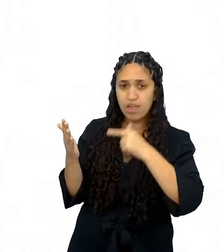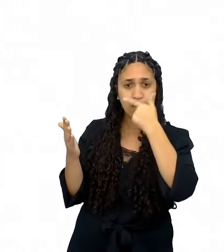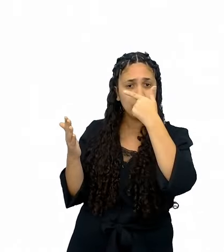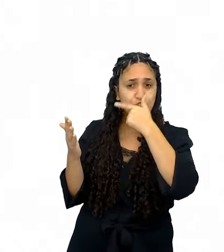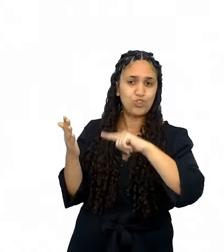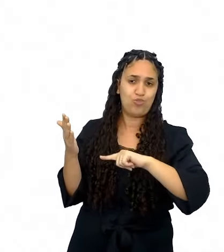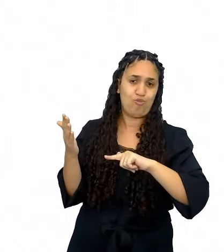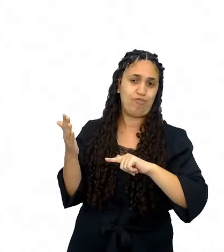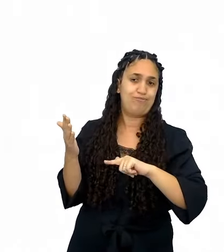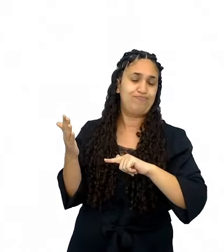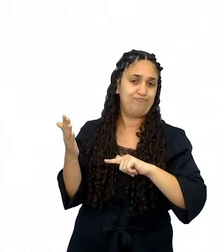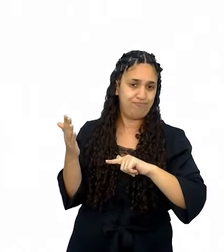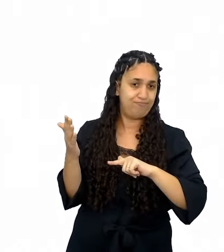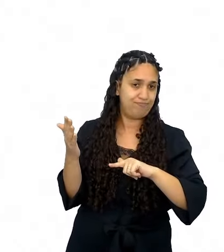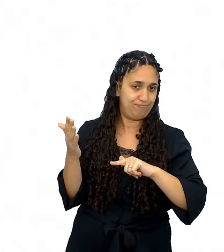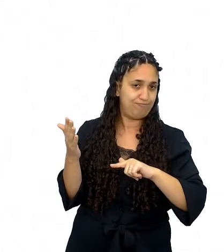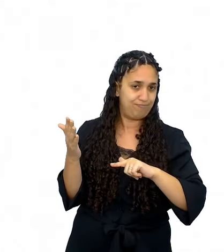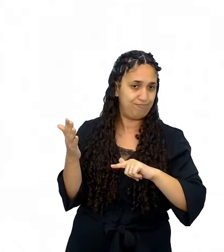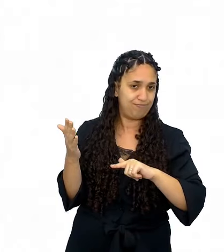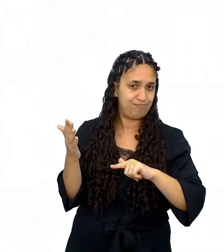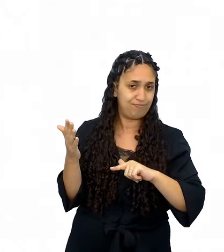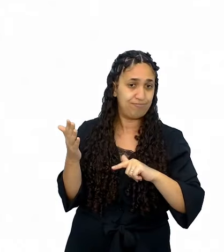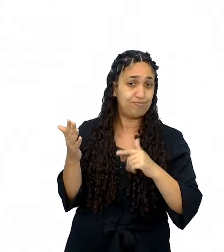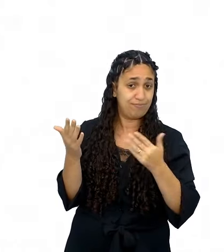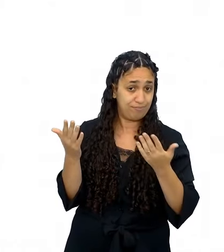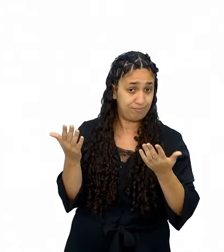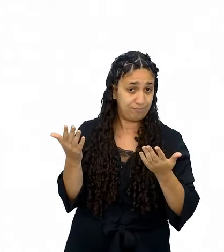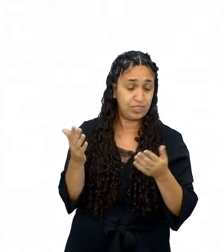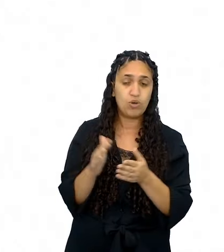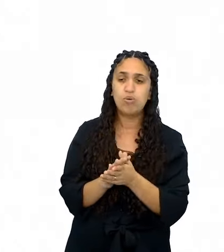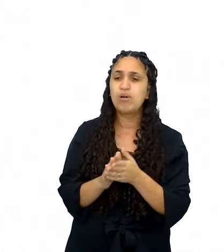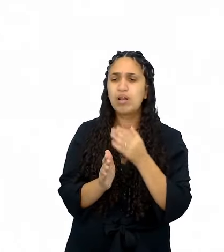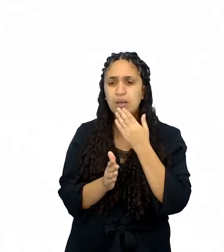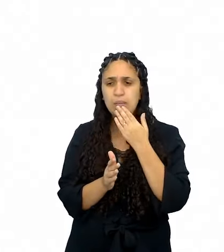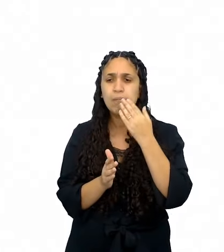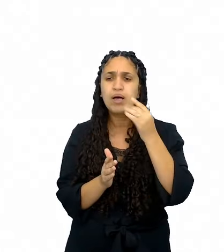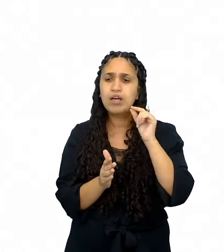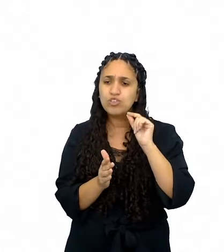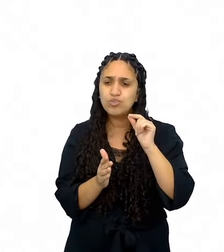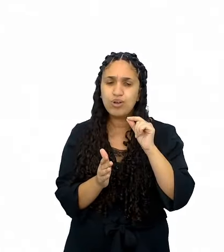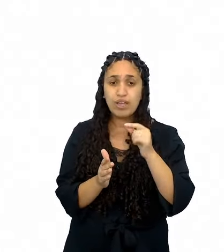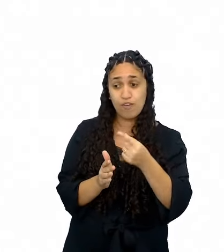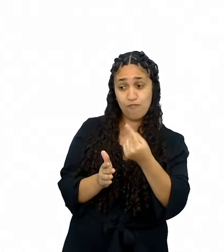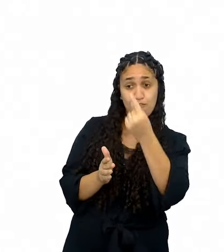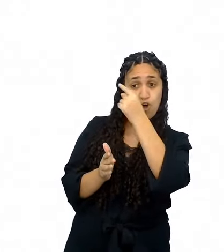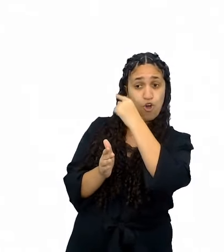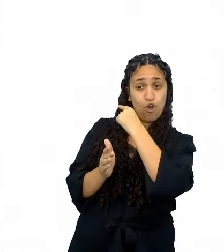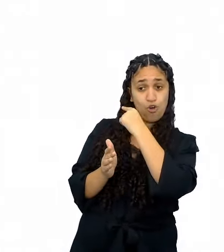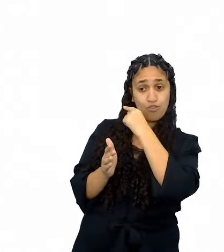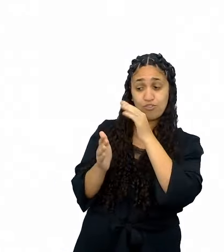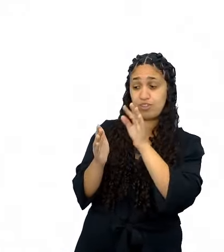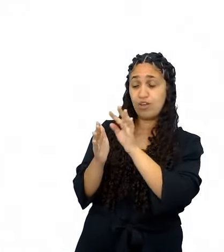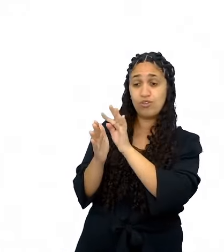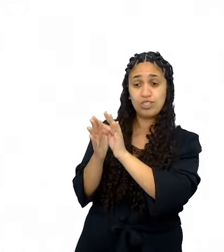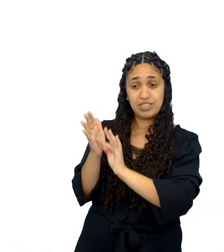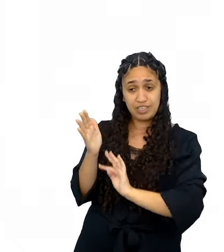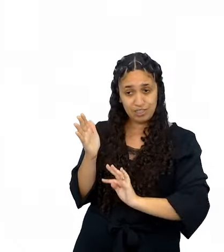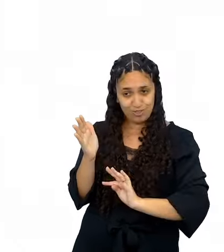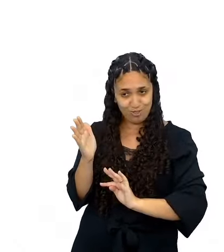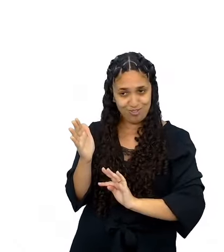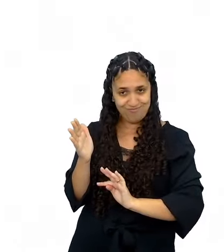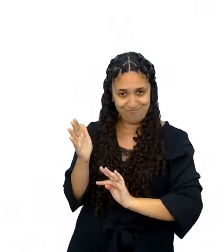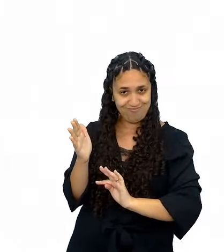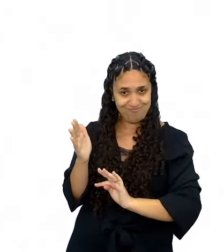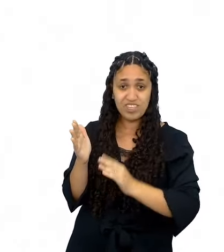texto lido e no qual já houve aí uma primeira aproximação com ele.